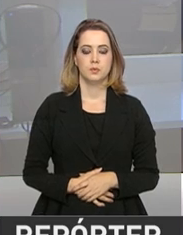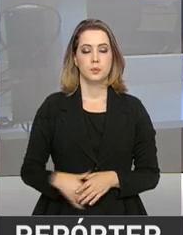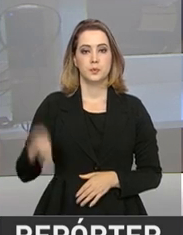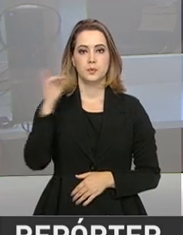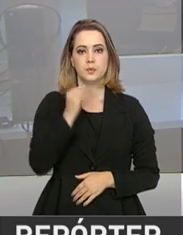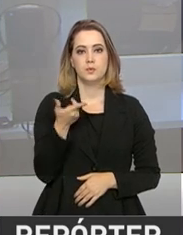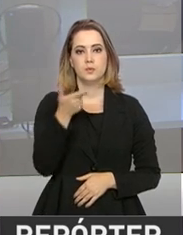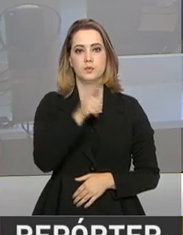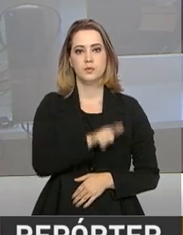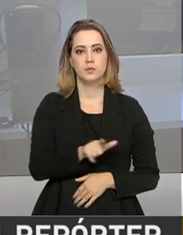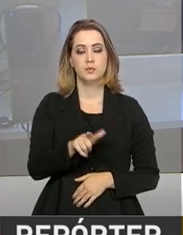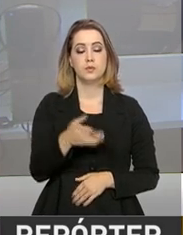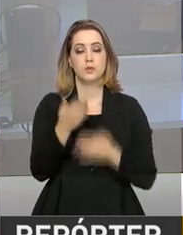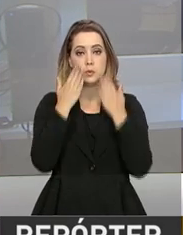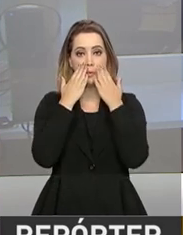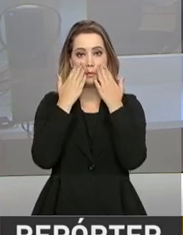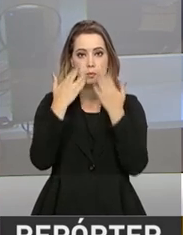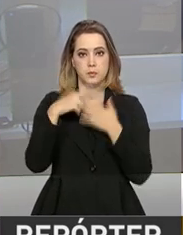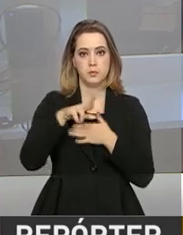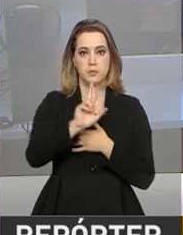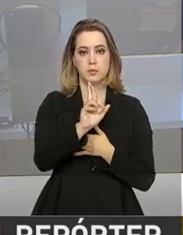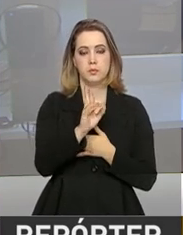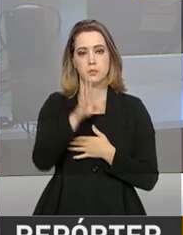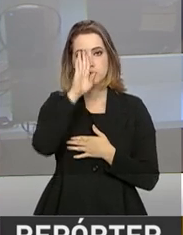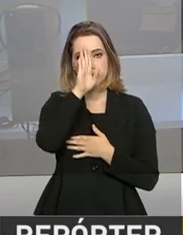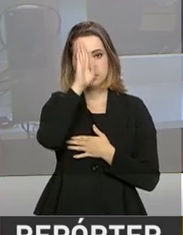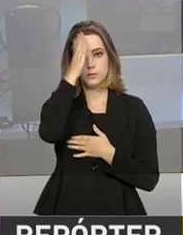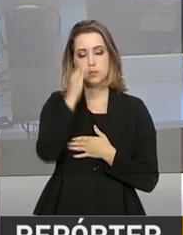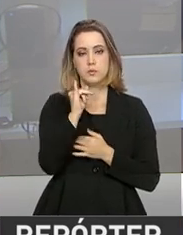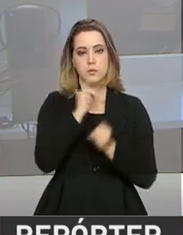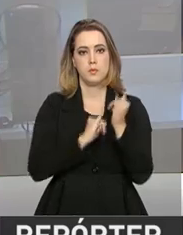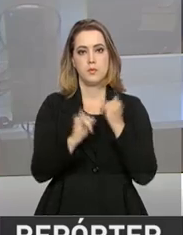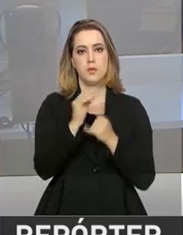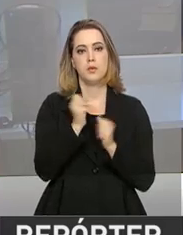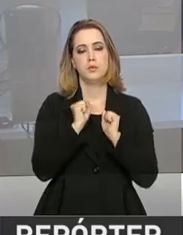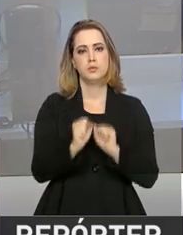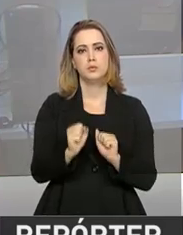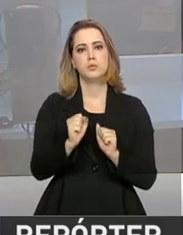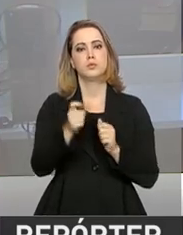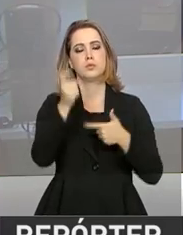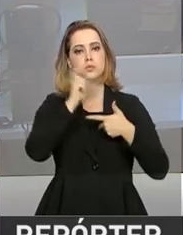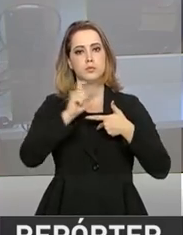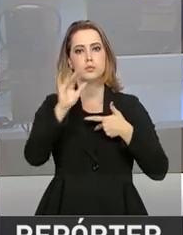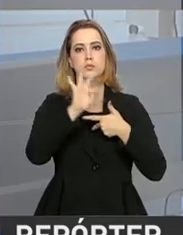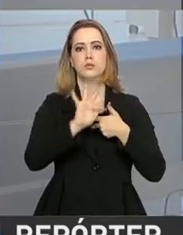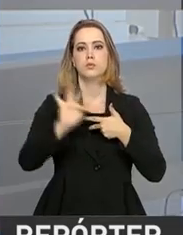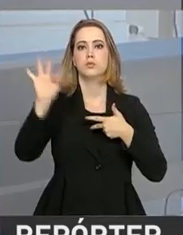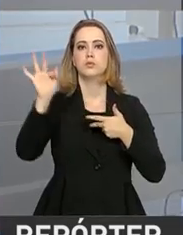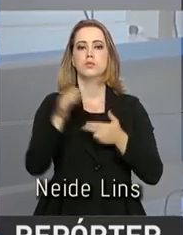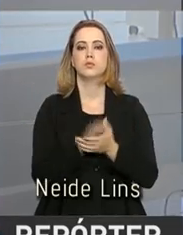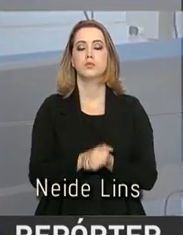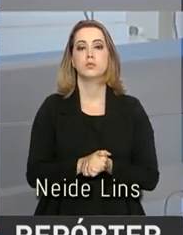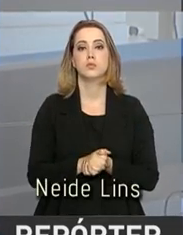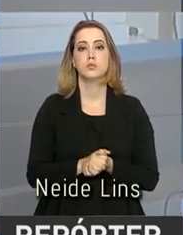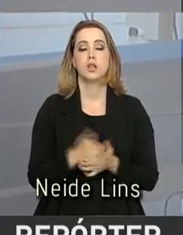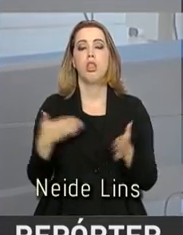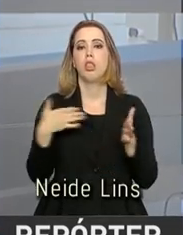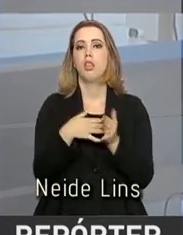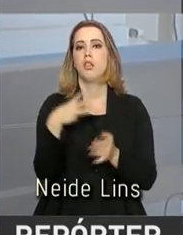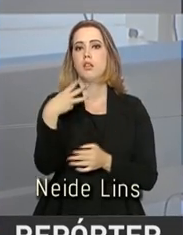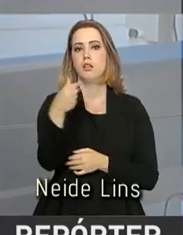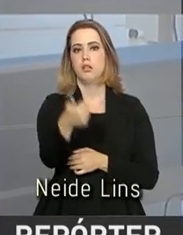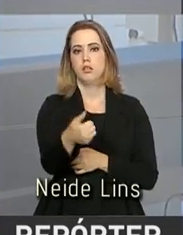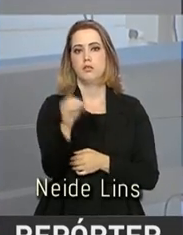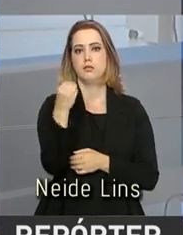Olá, estamos de volta com mais uma edição do Repórter NBR e as principais notícias do Poder Executivo Federal. Vai até o dia 31